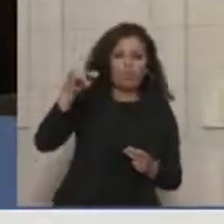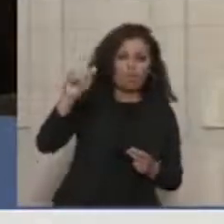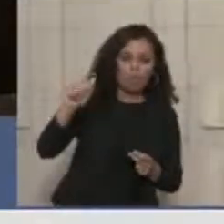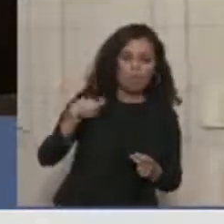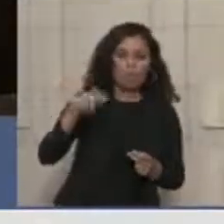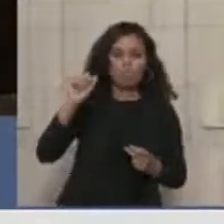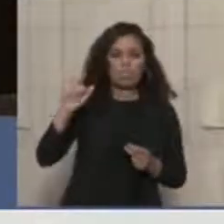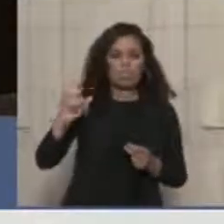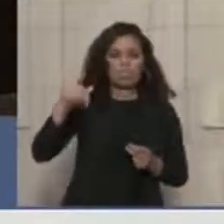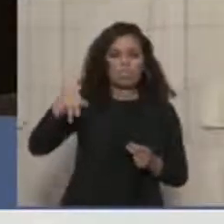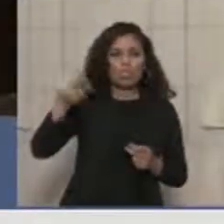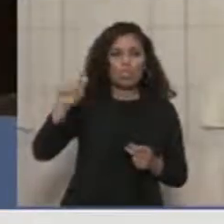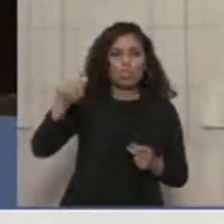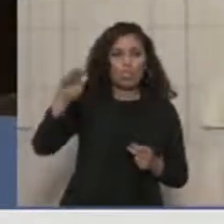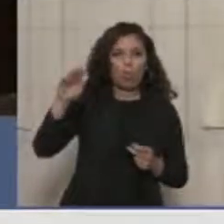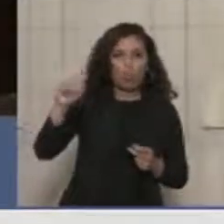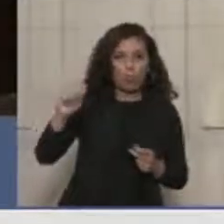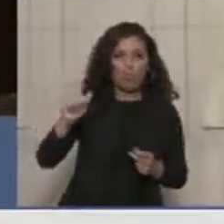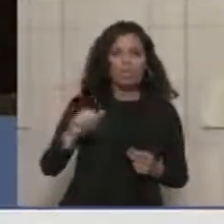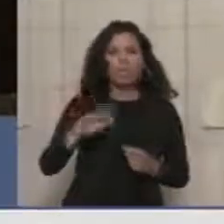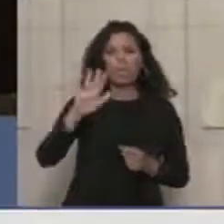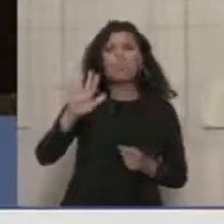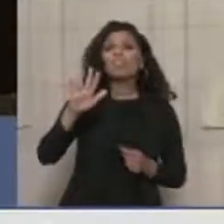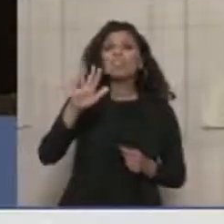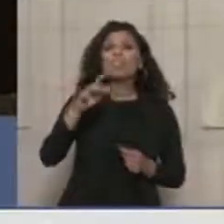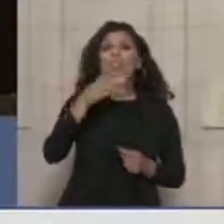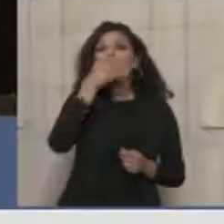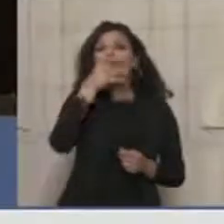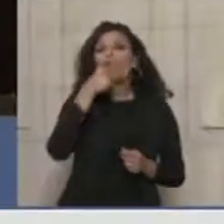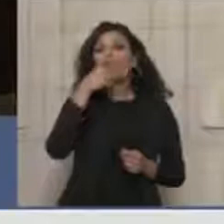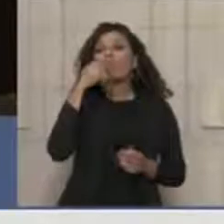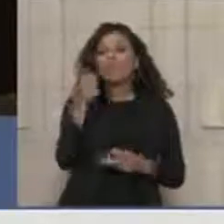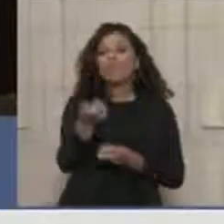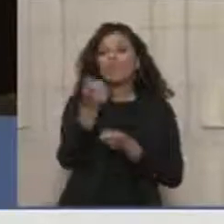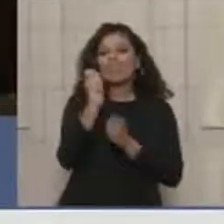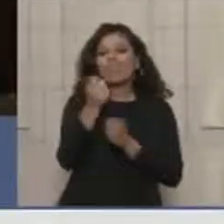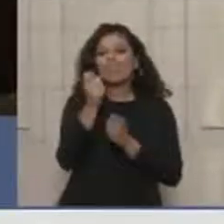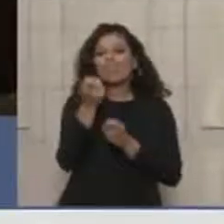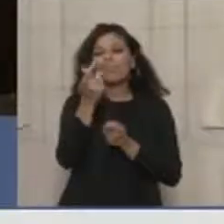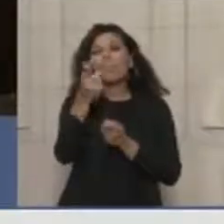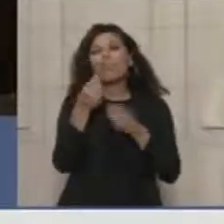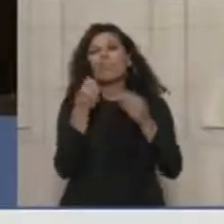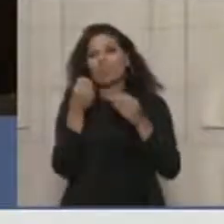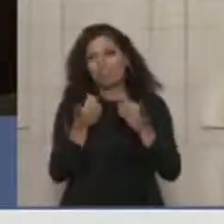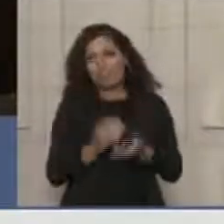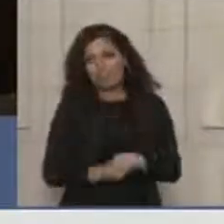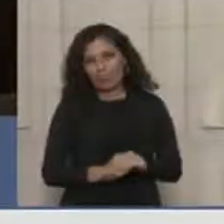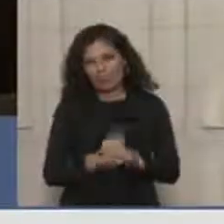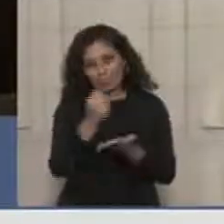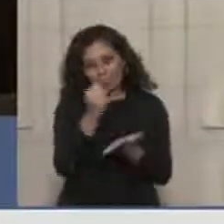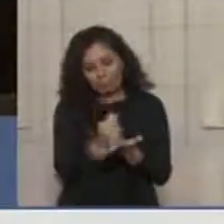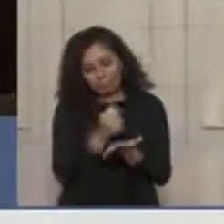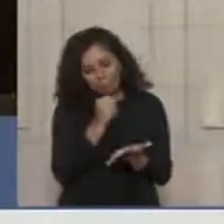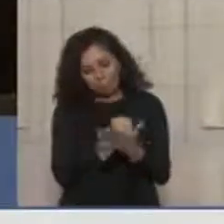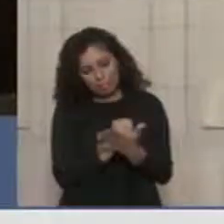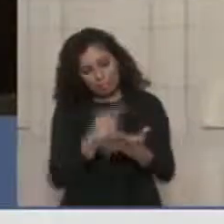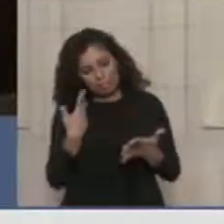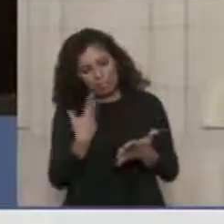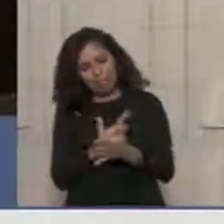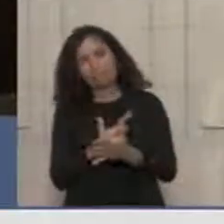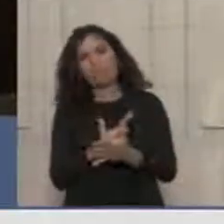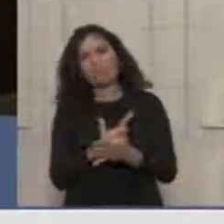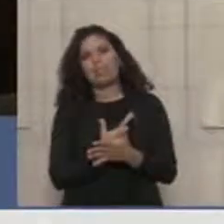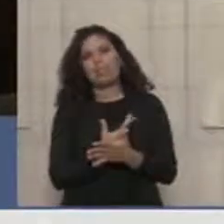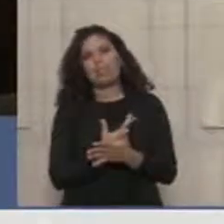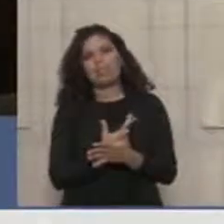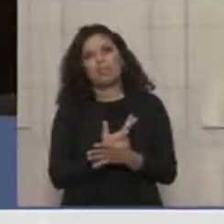estes pescadores, por uma ineficiência do contrato, um contrato mal etabulado, já falei